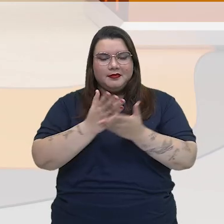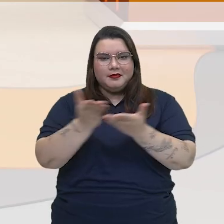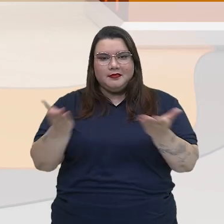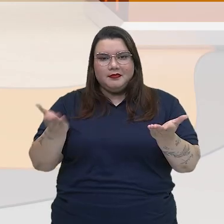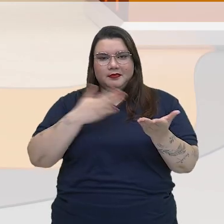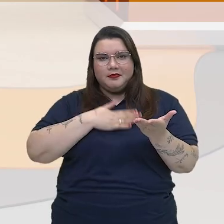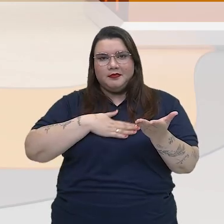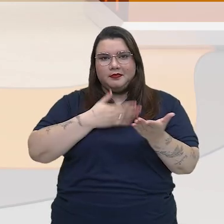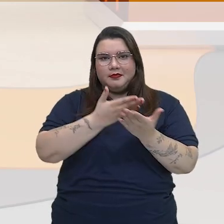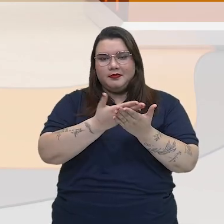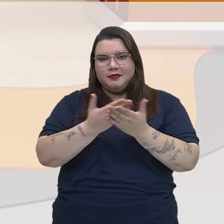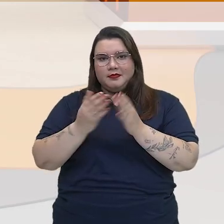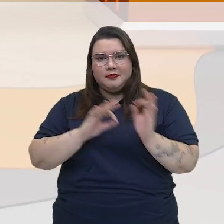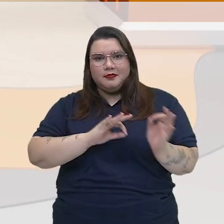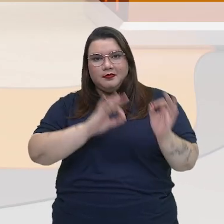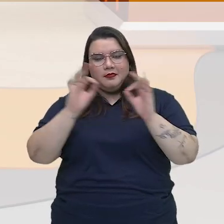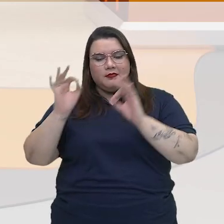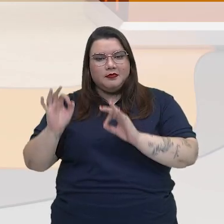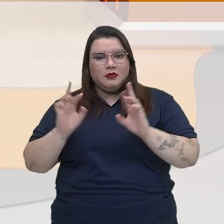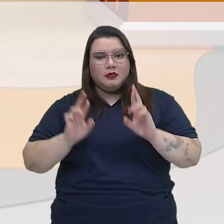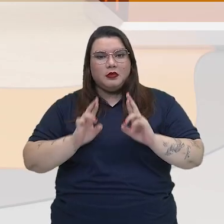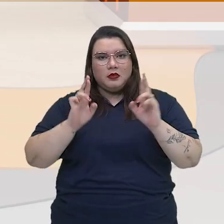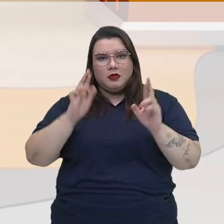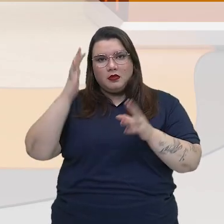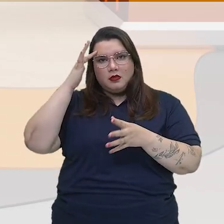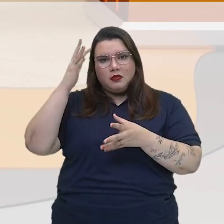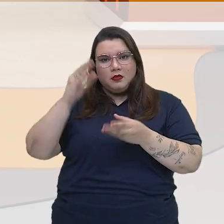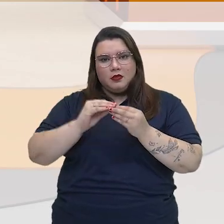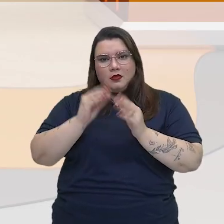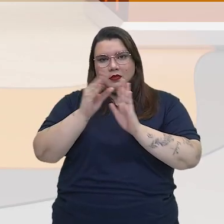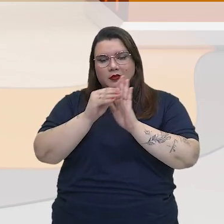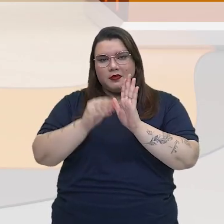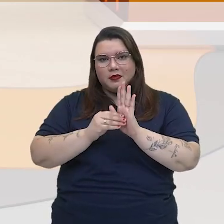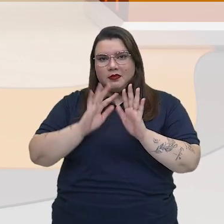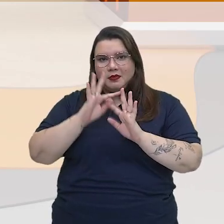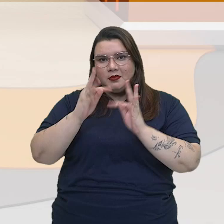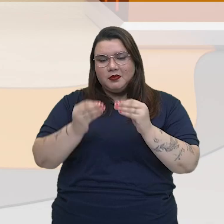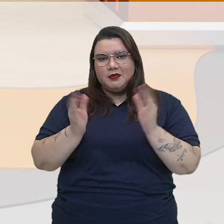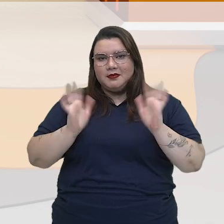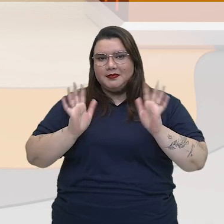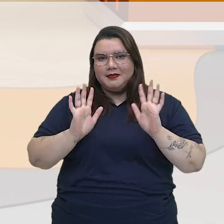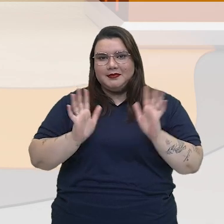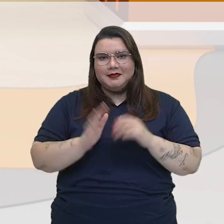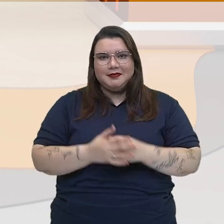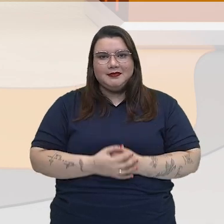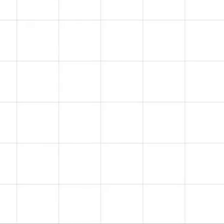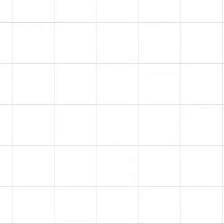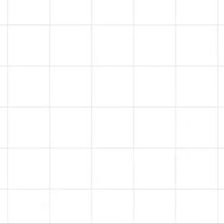conseguido compreender bem as representações cartográficas que eu trouxe para vocês e até a próxima.